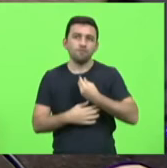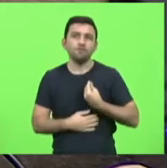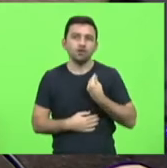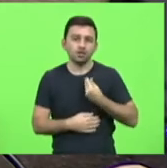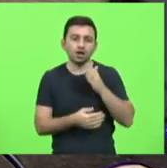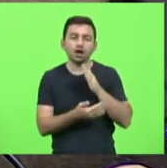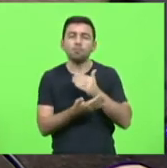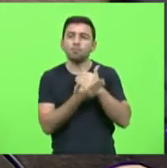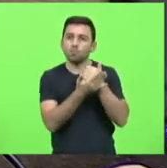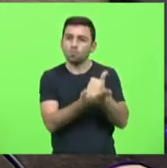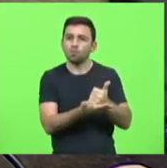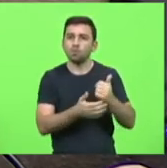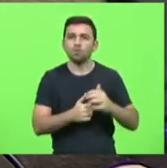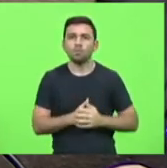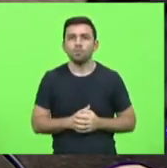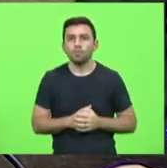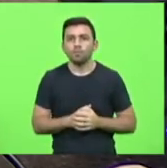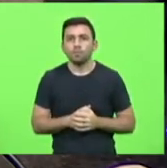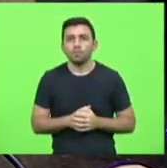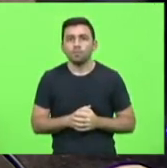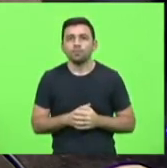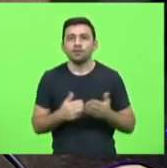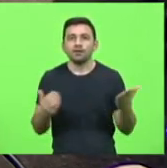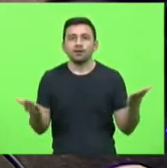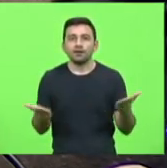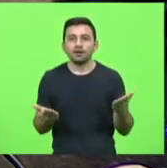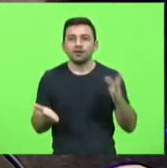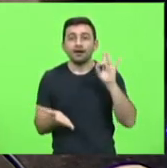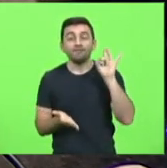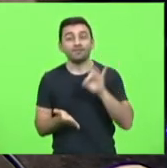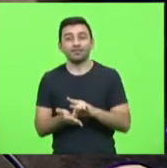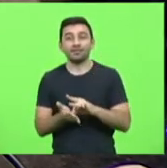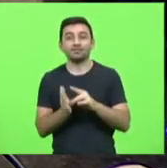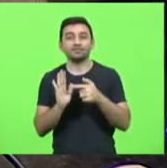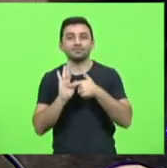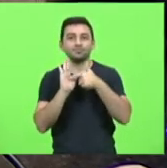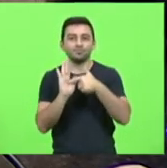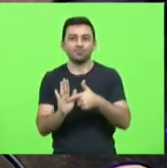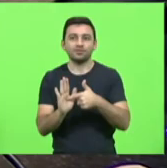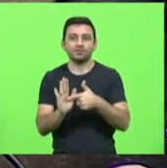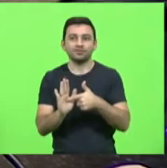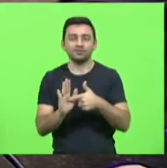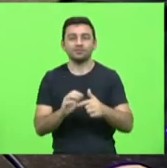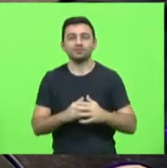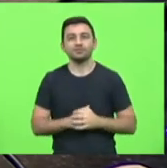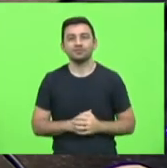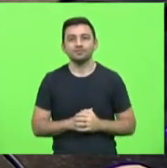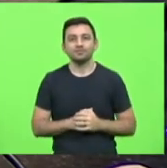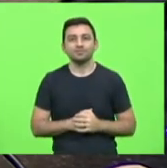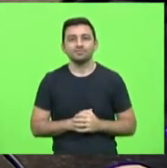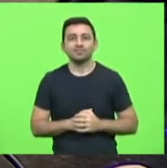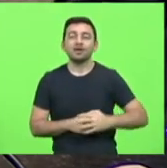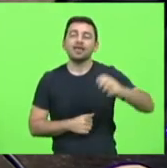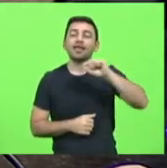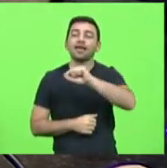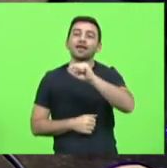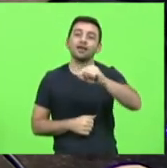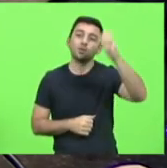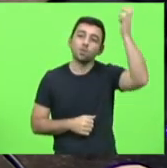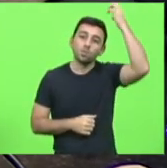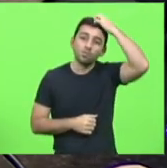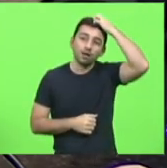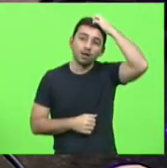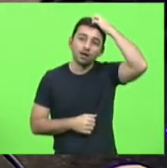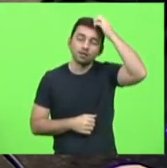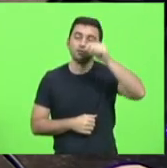medicamento, e agora a verdade está aparecendo. Eu quero saber quem que vai ser o culpado